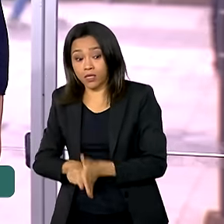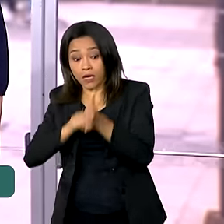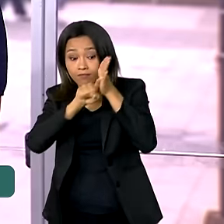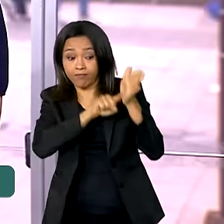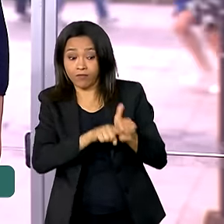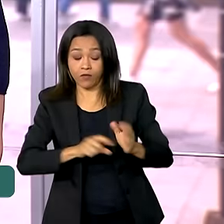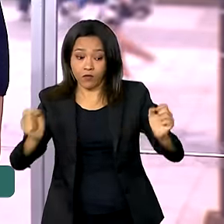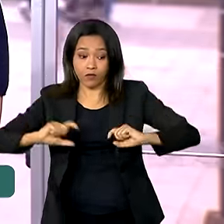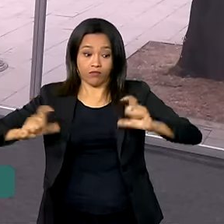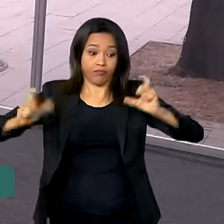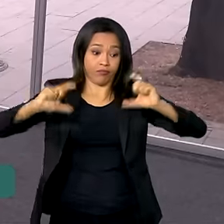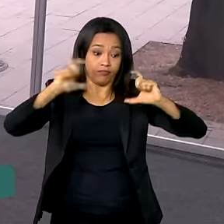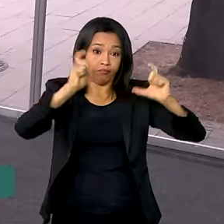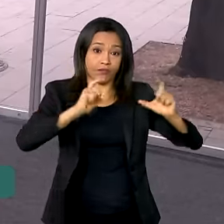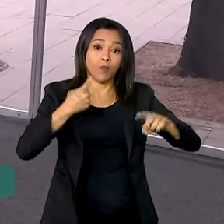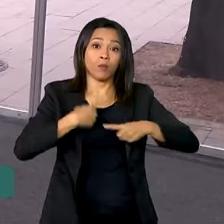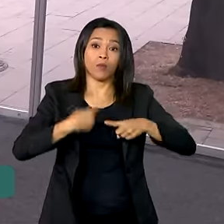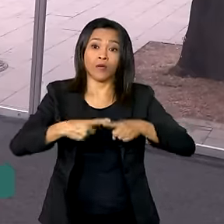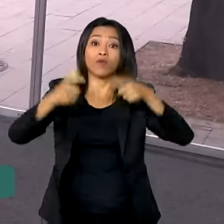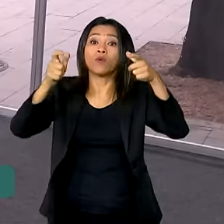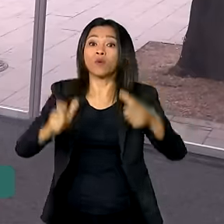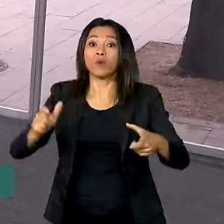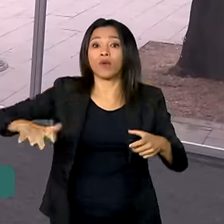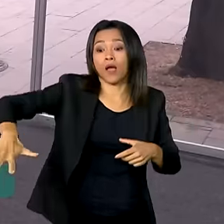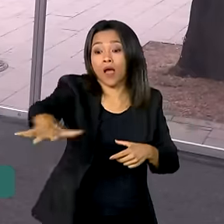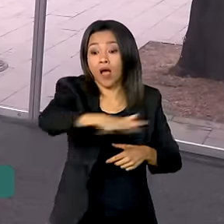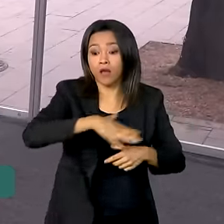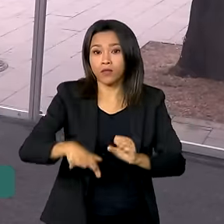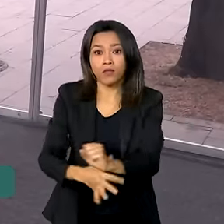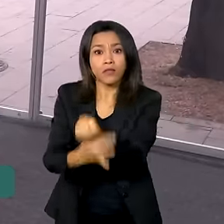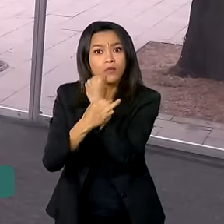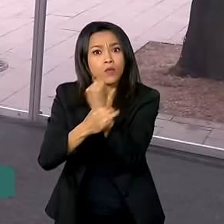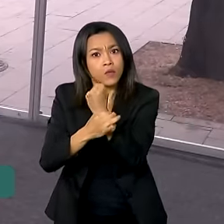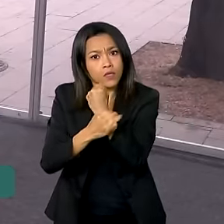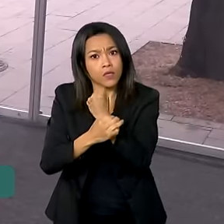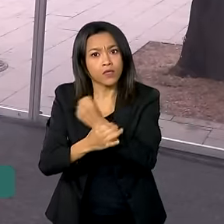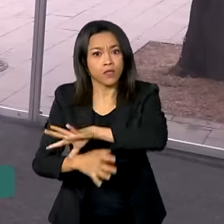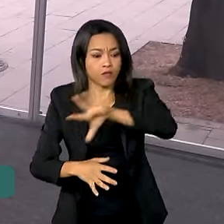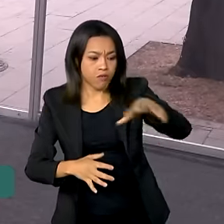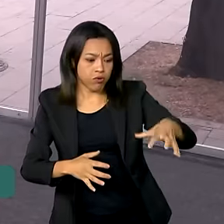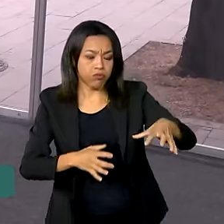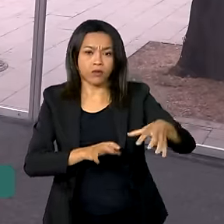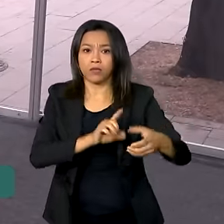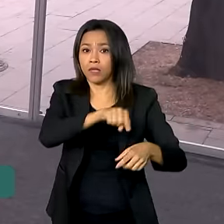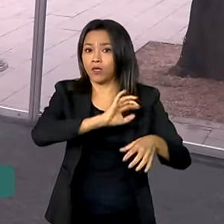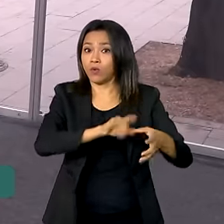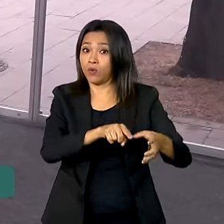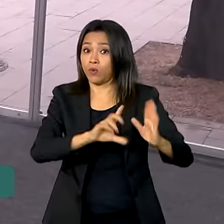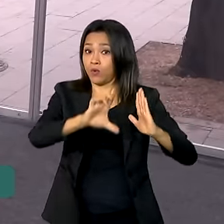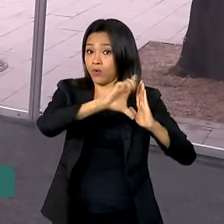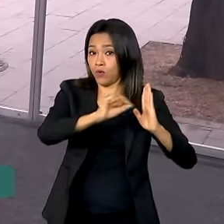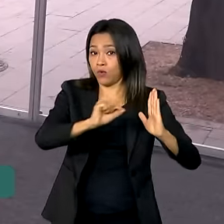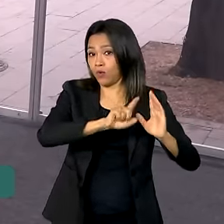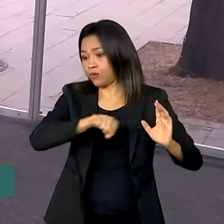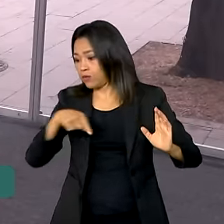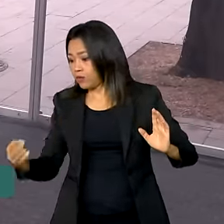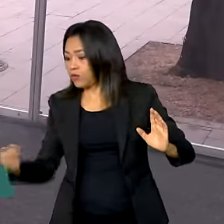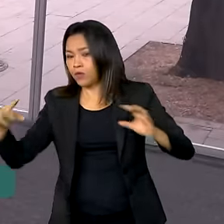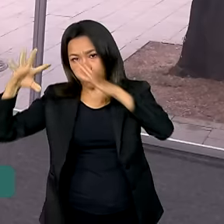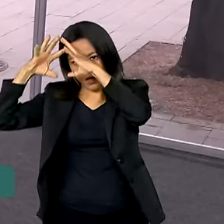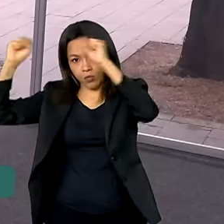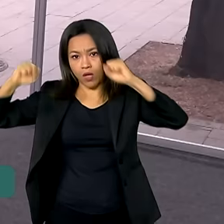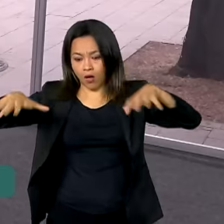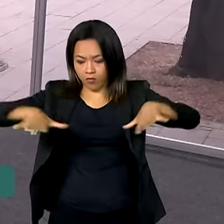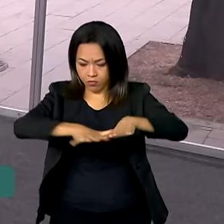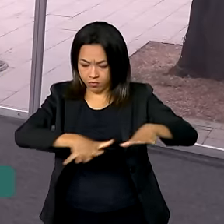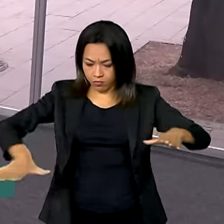muito assustador, porque foi numa região de altíssima segurança, onde a gente tem aí a sede dos três poderes. Então, os